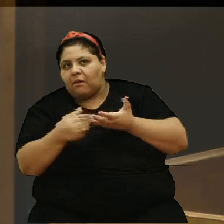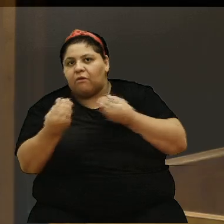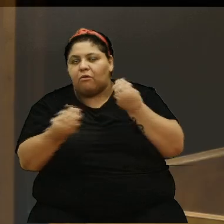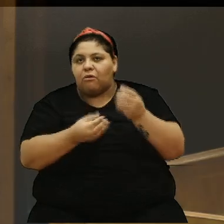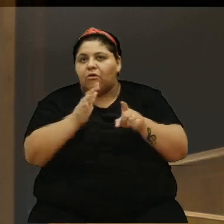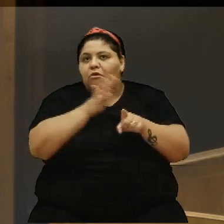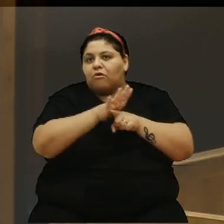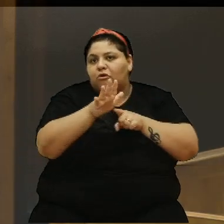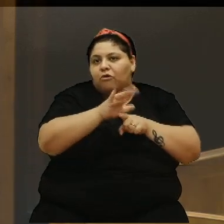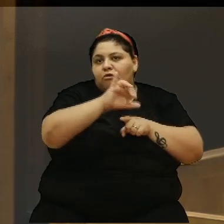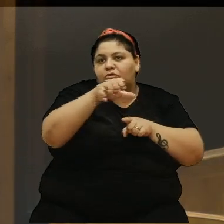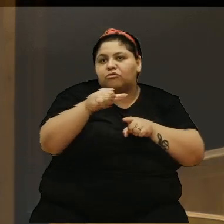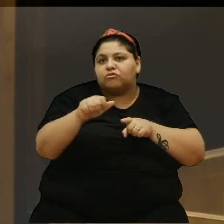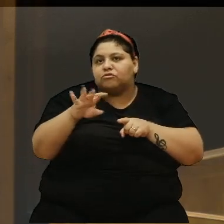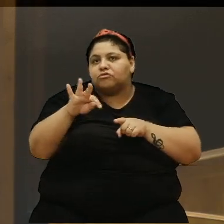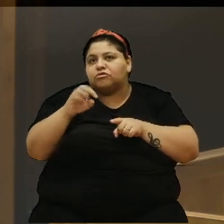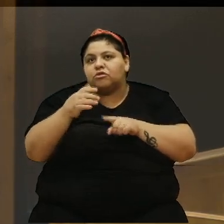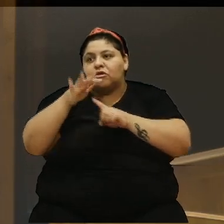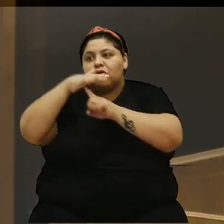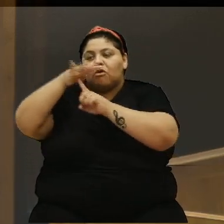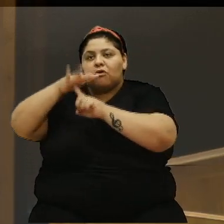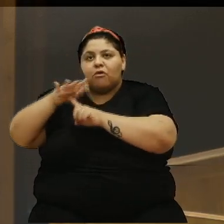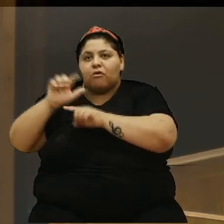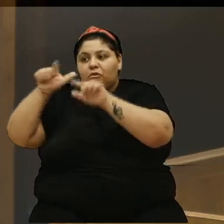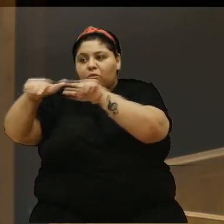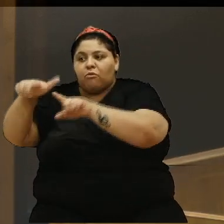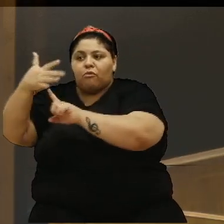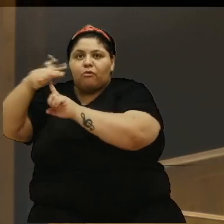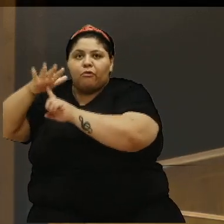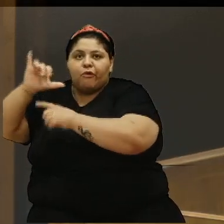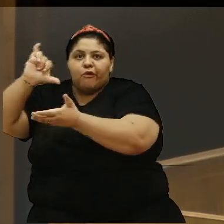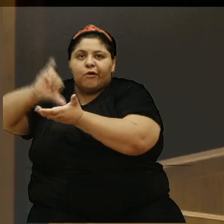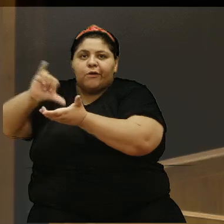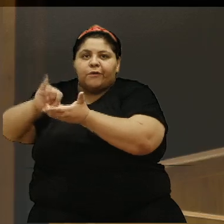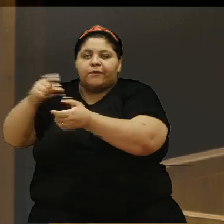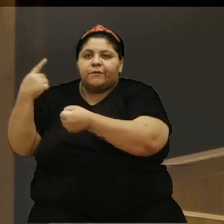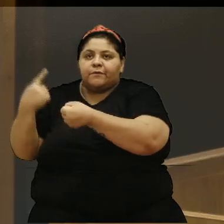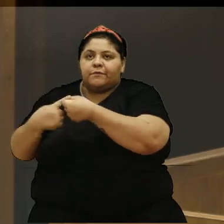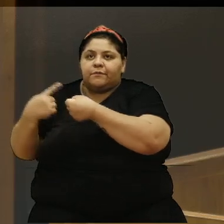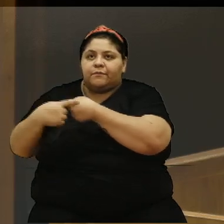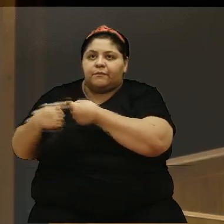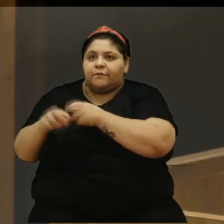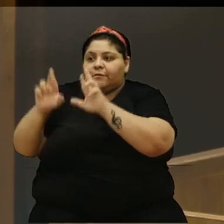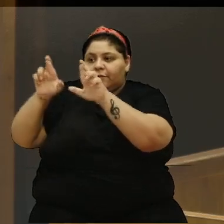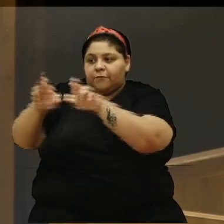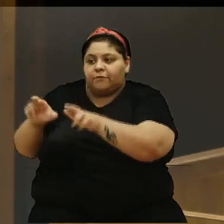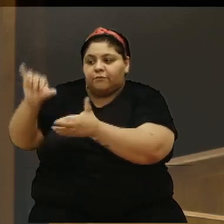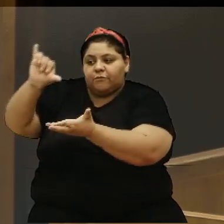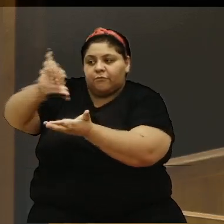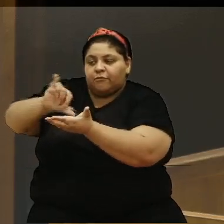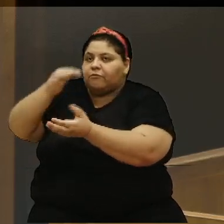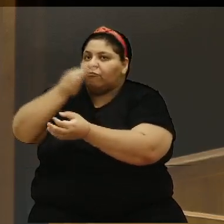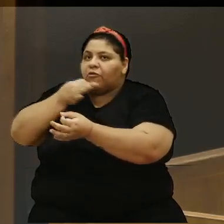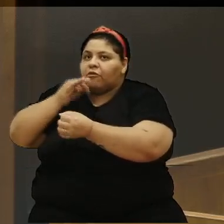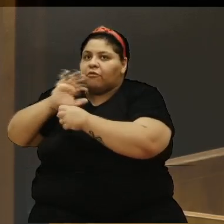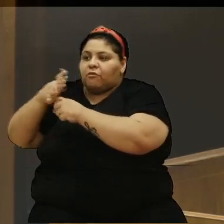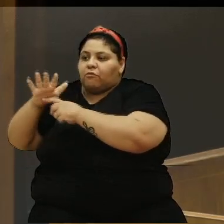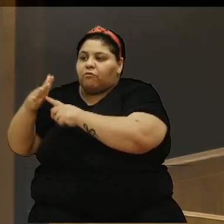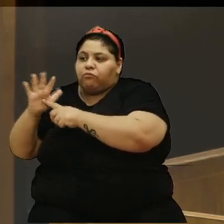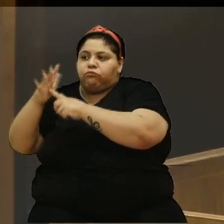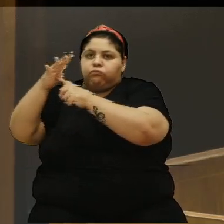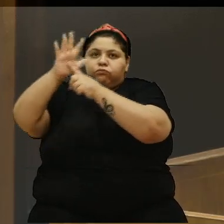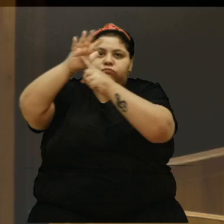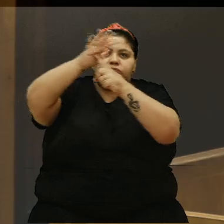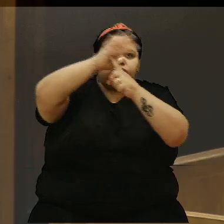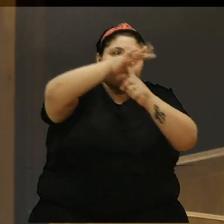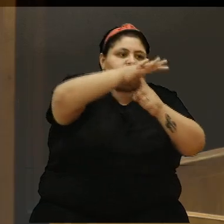jato, por exemplo. Um helicóptero nos permite sair de uma base no centro da cidade, em uma região central de Caxias do Sul, e fazer esse